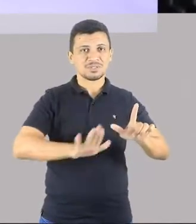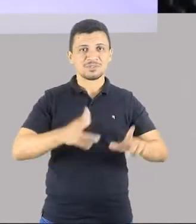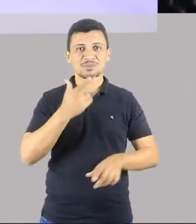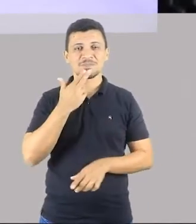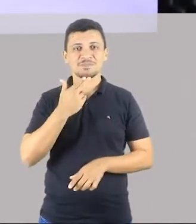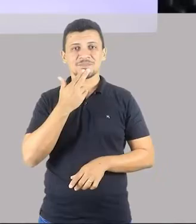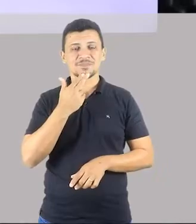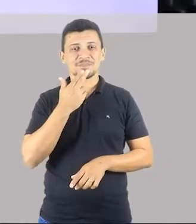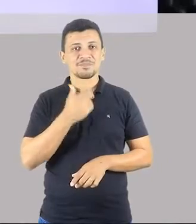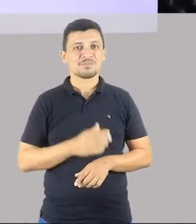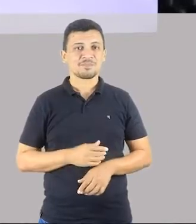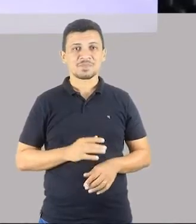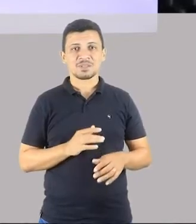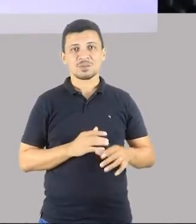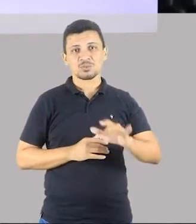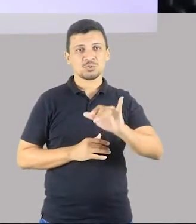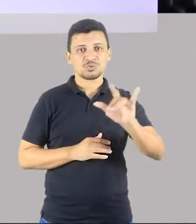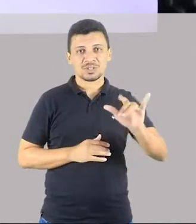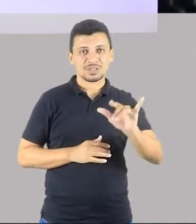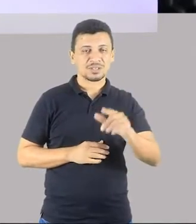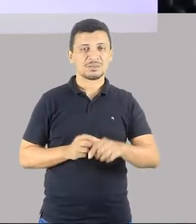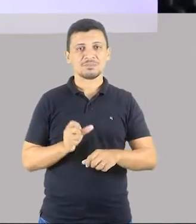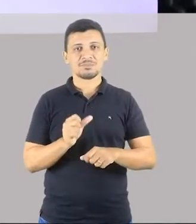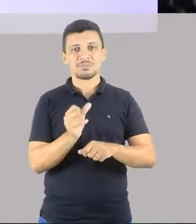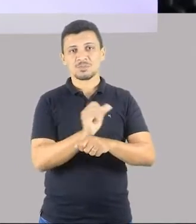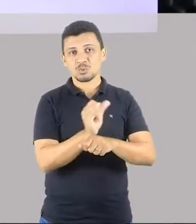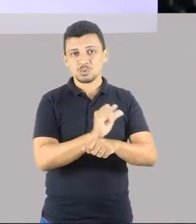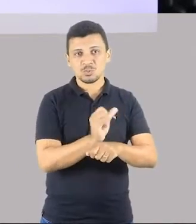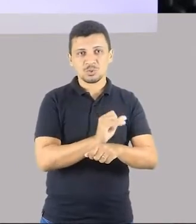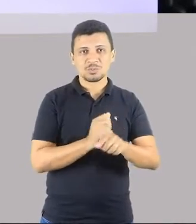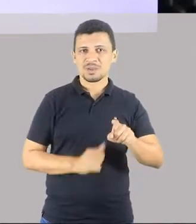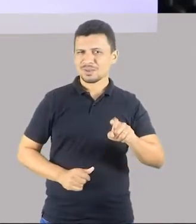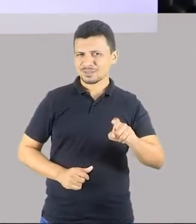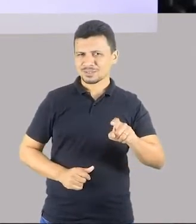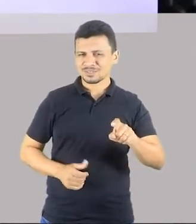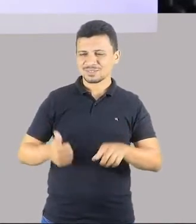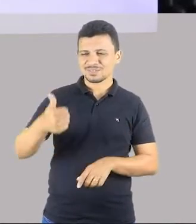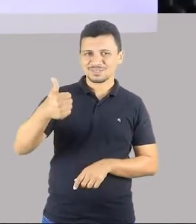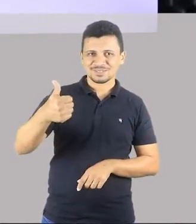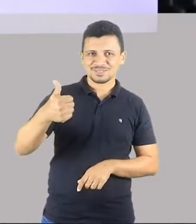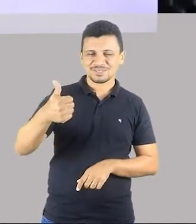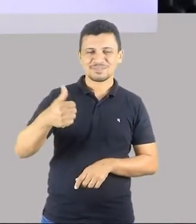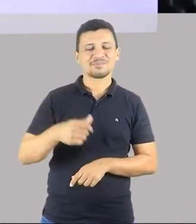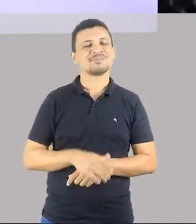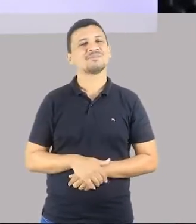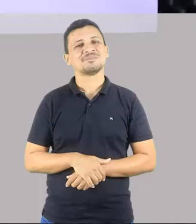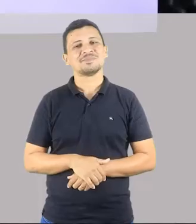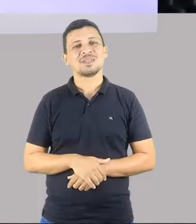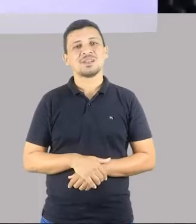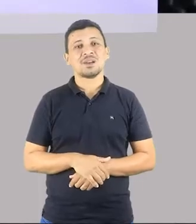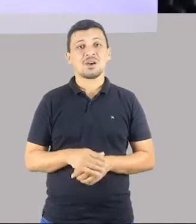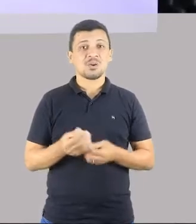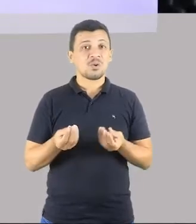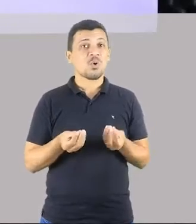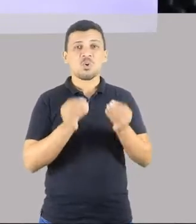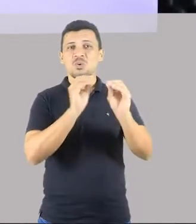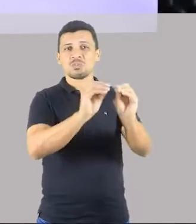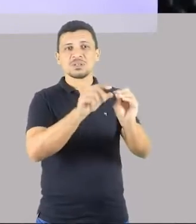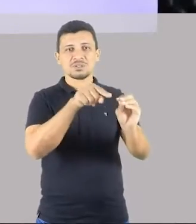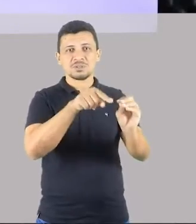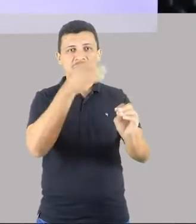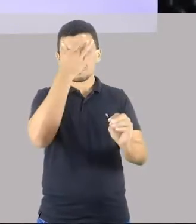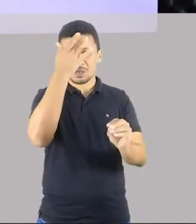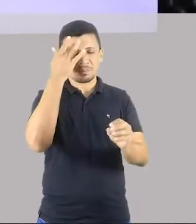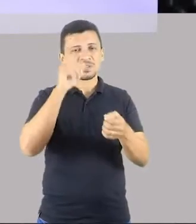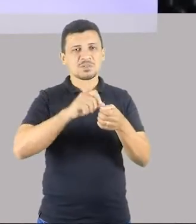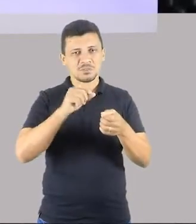Dias, no Instagram, no YouTube, tá? Dê lá seu joinha, certo? Dê seu like, compartilhe com alguém que também